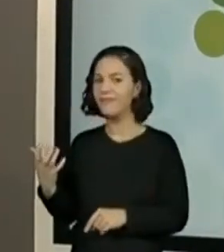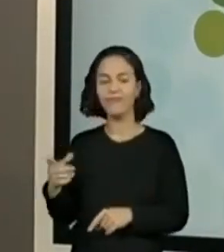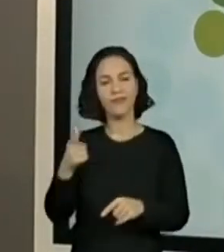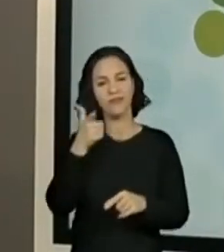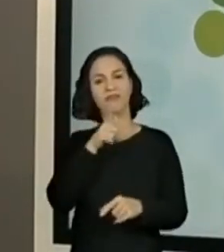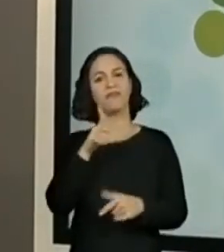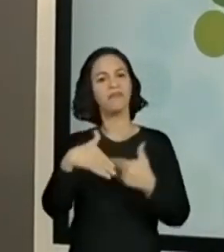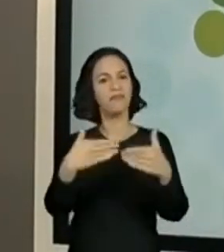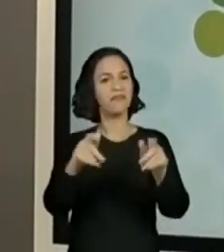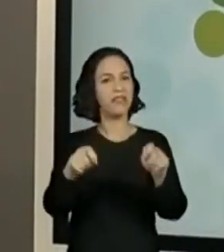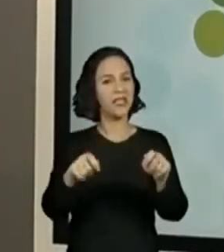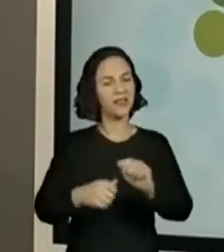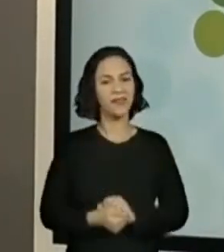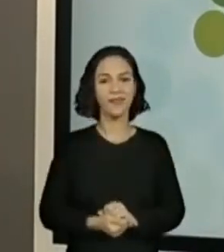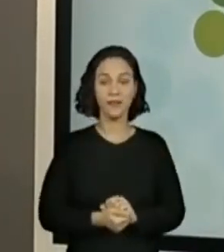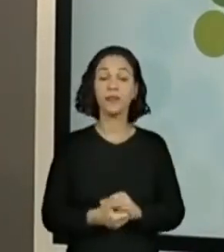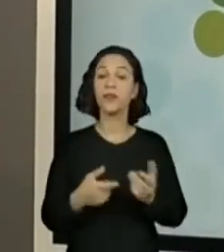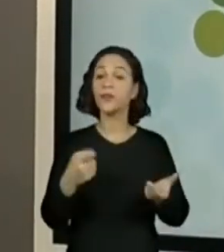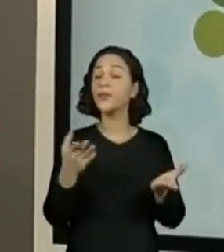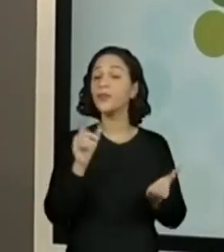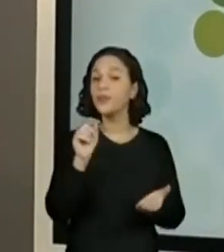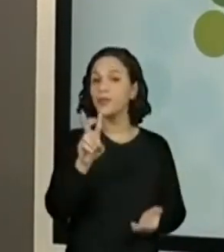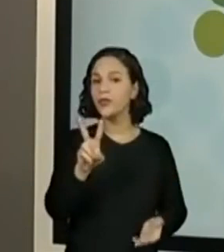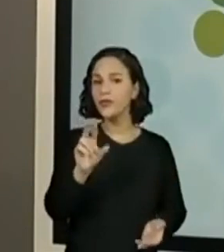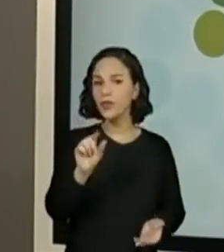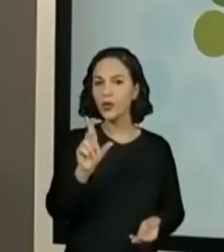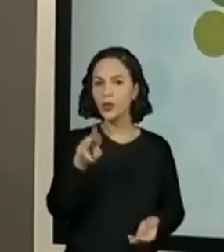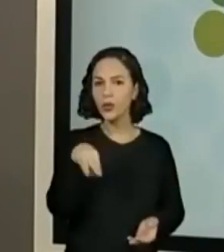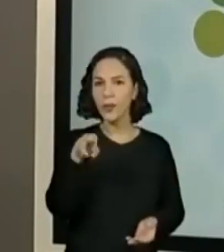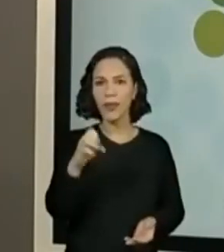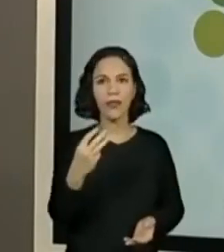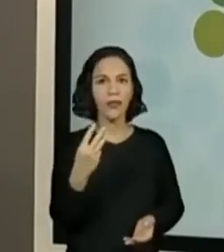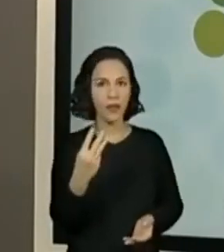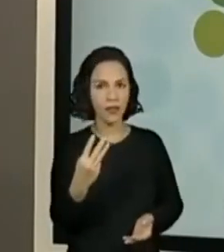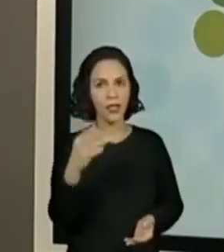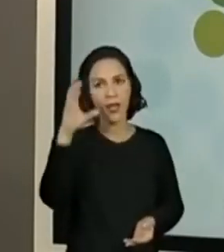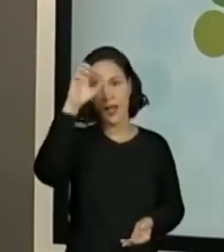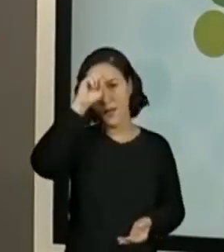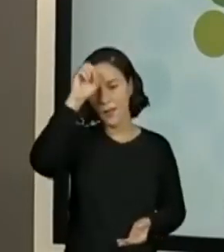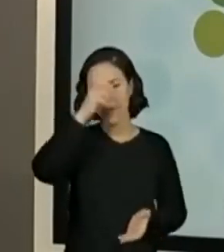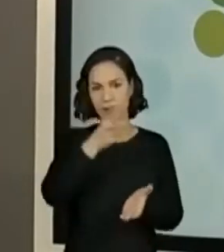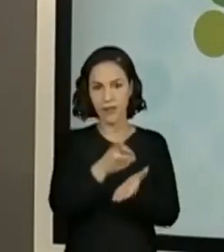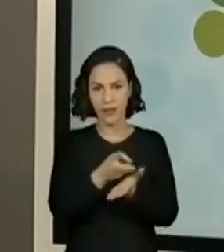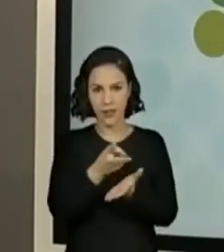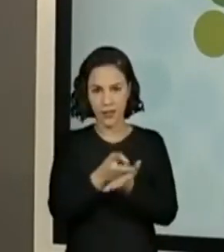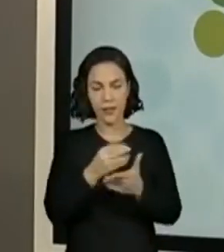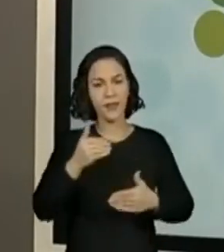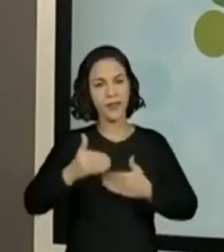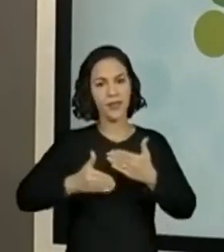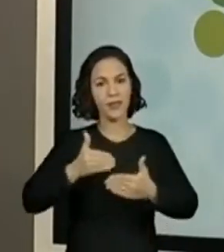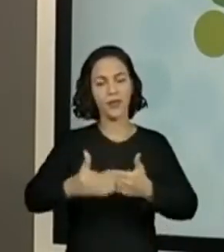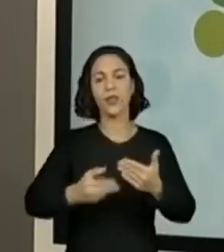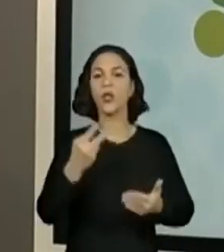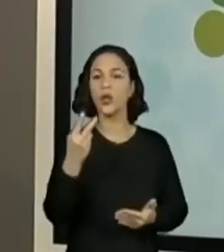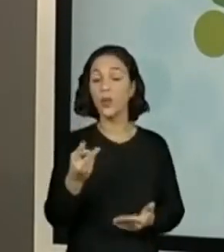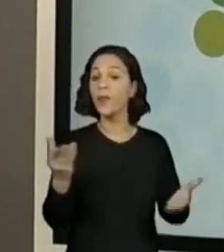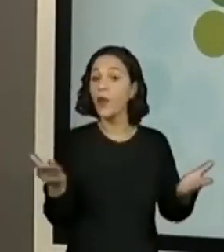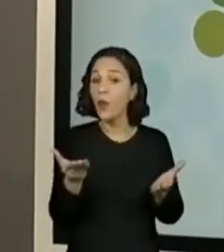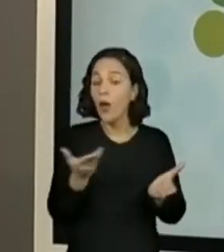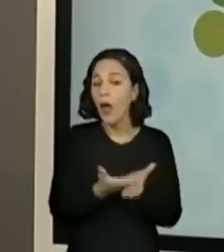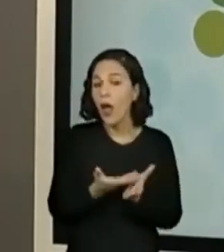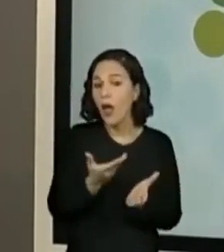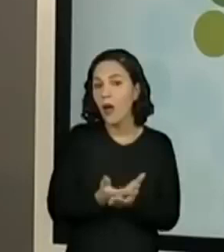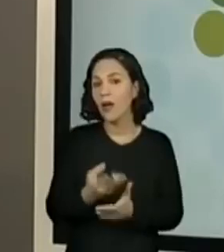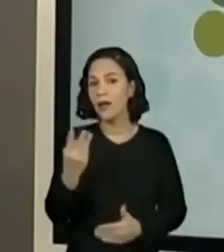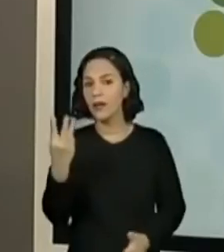bem? Então, a gente está no volume 3 do Aprender Sempre, a sequência 2, e hoje com as aulas 3